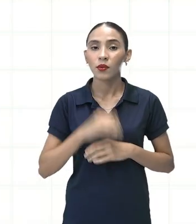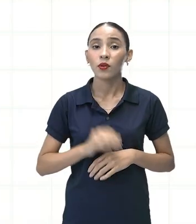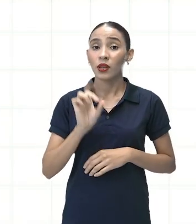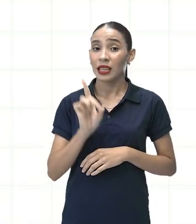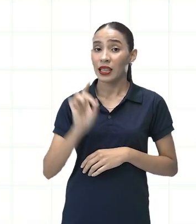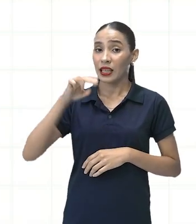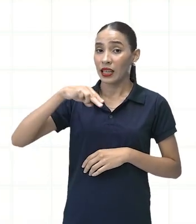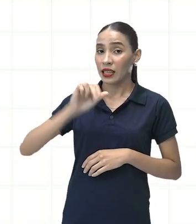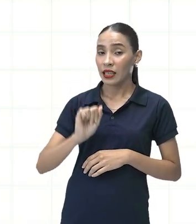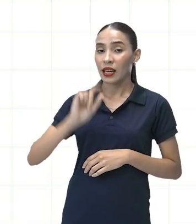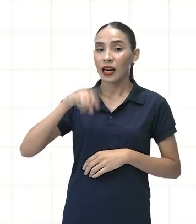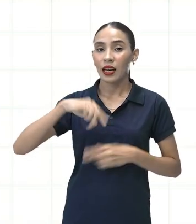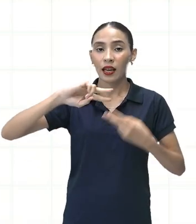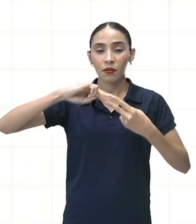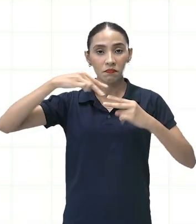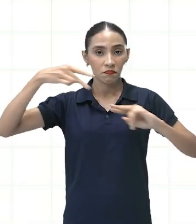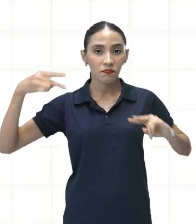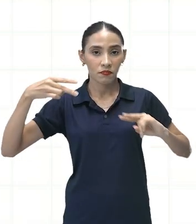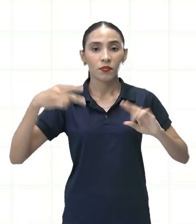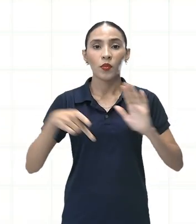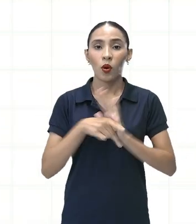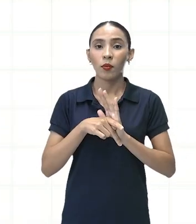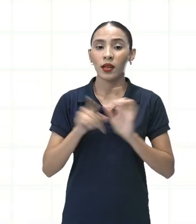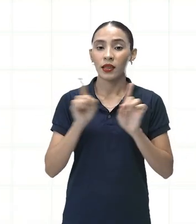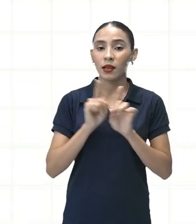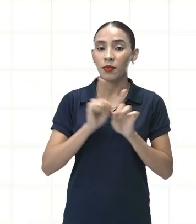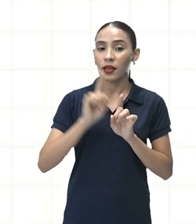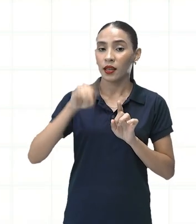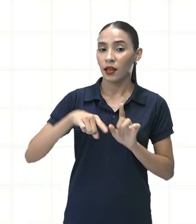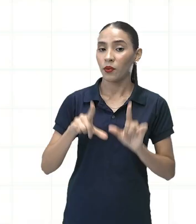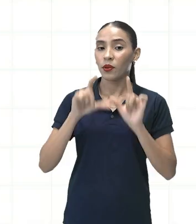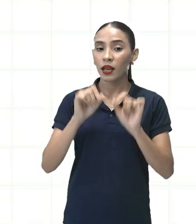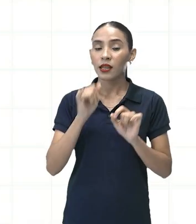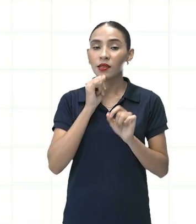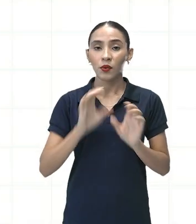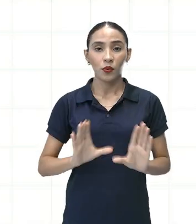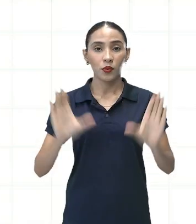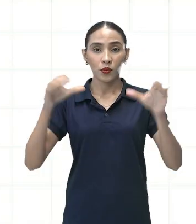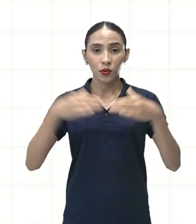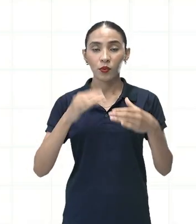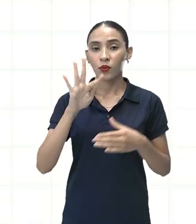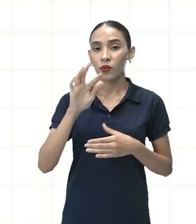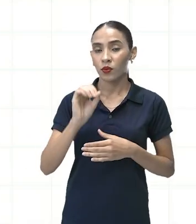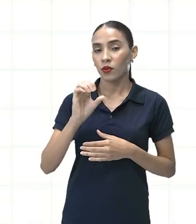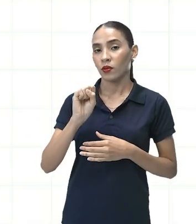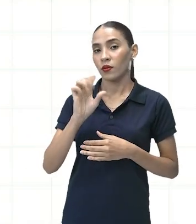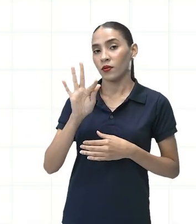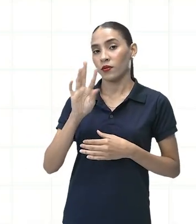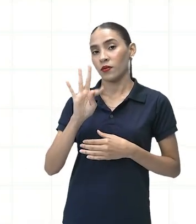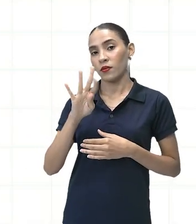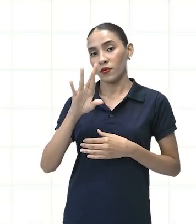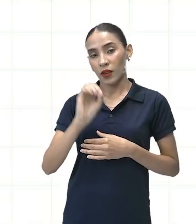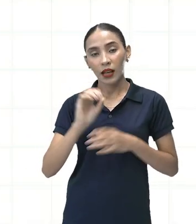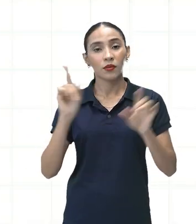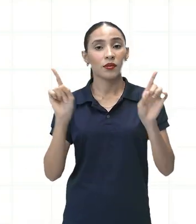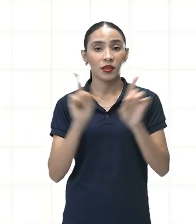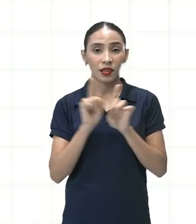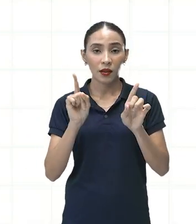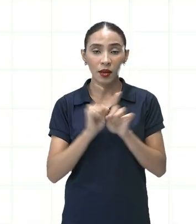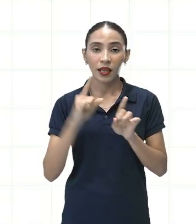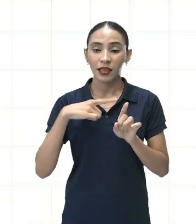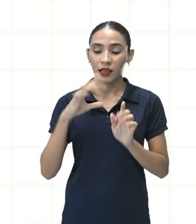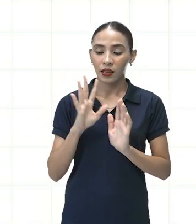do DNA é a desoxirribose. Também é formado por um grupo de fosfato. E